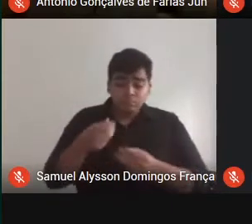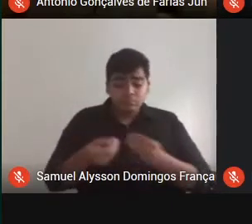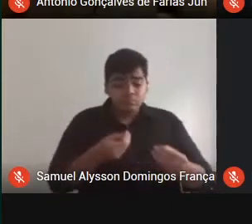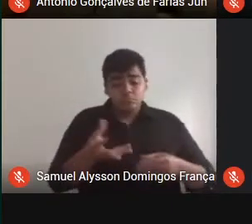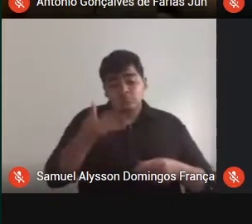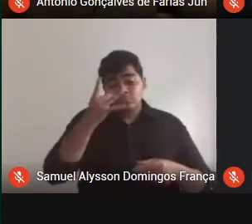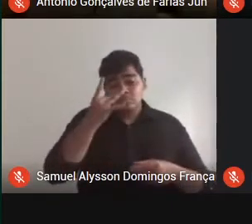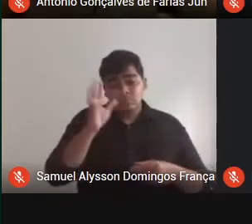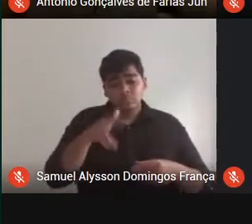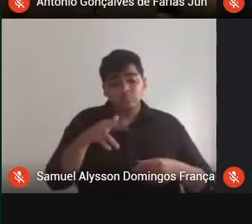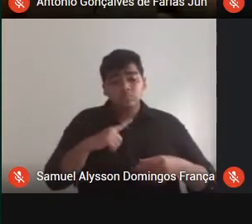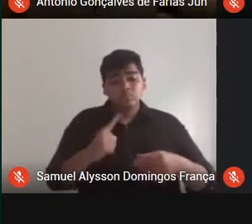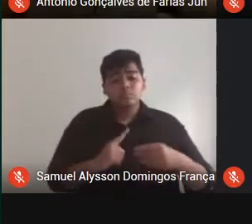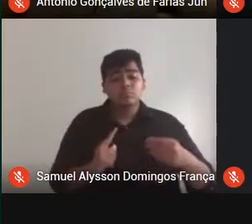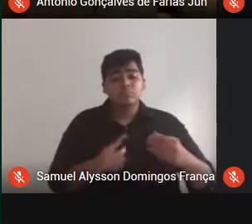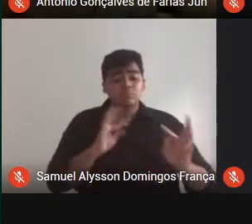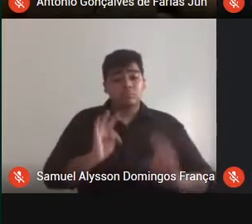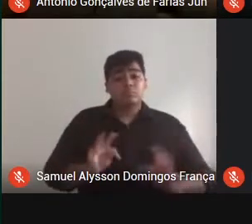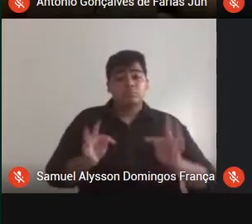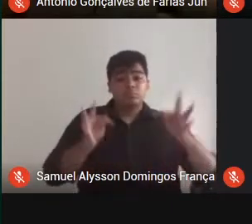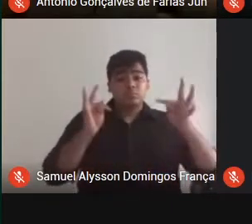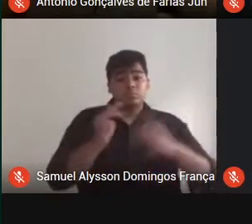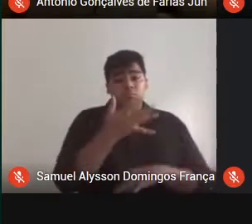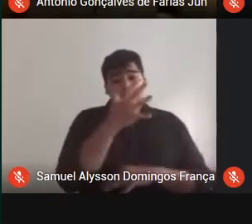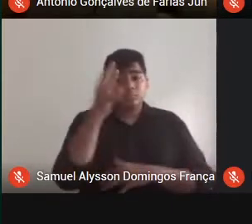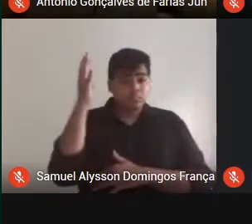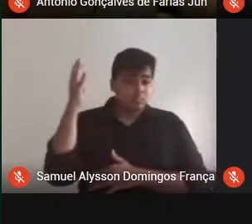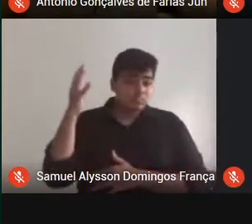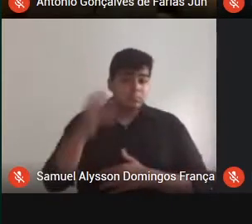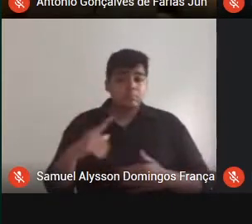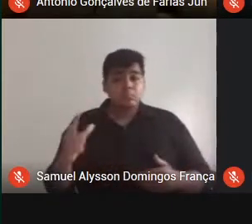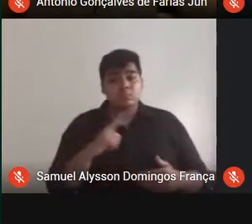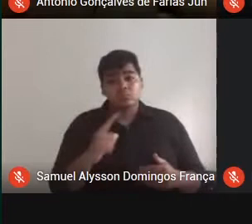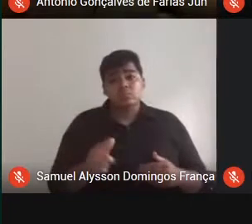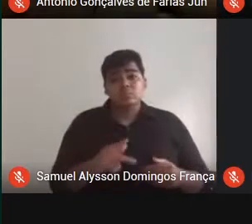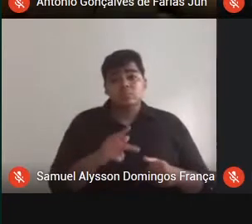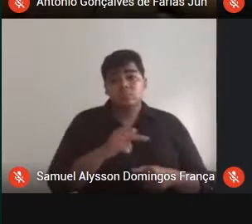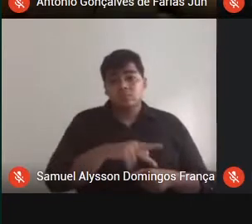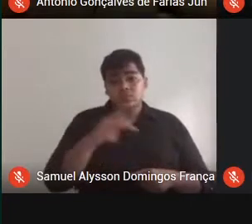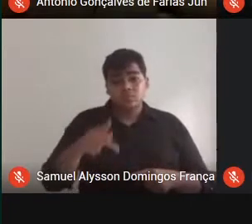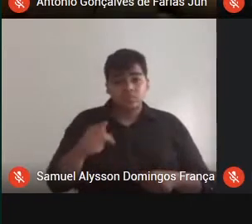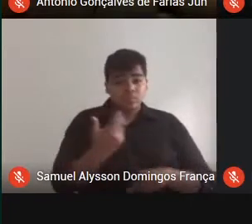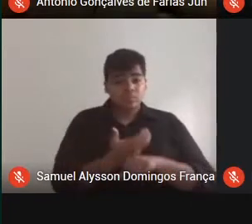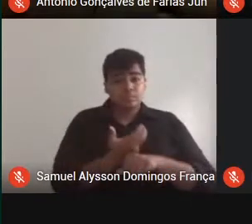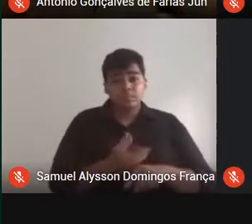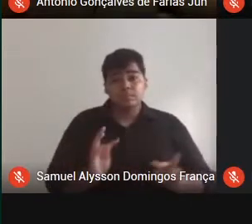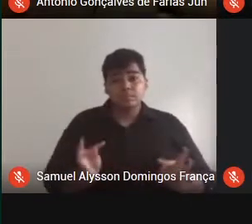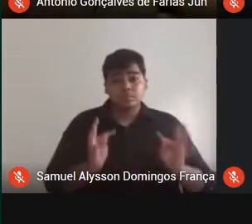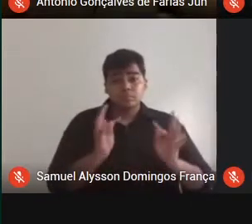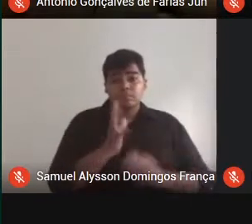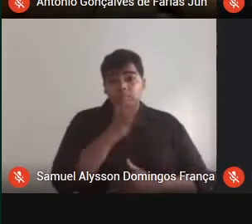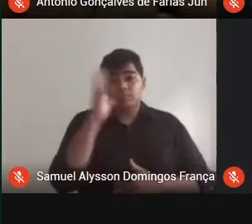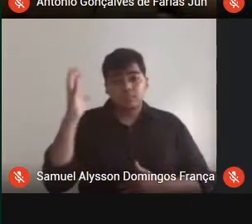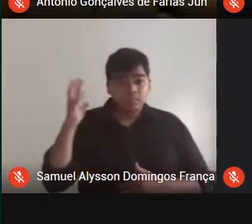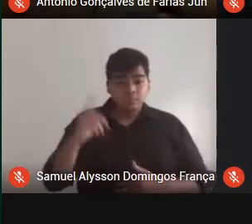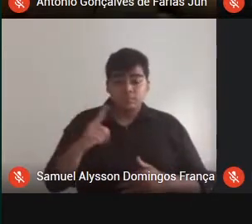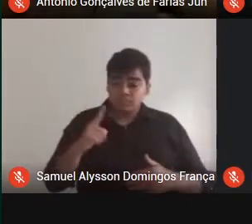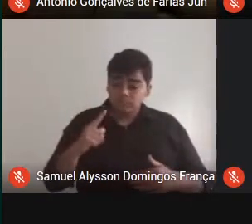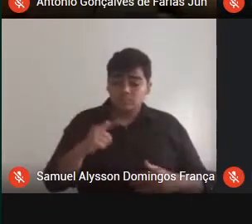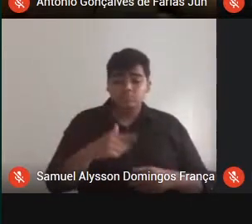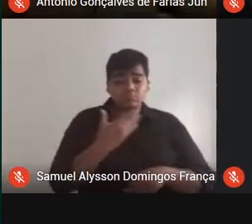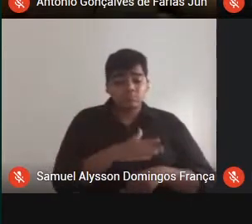que ter uma tecnologia ambiental. Já para o professor da disciplina de tecnologia ambiental, já explorar lá no 4º ano.